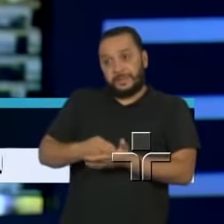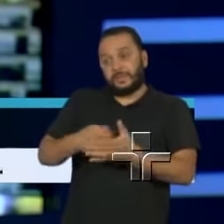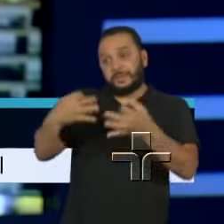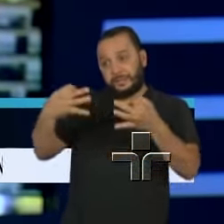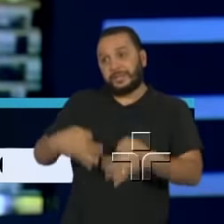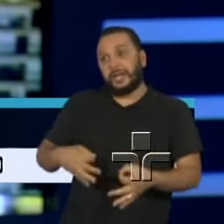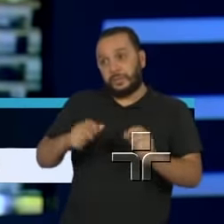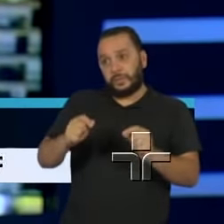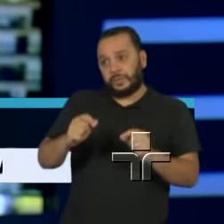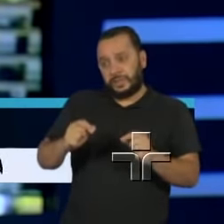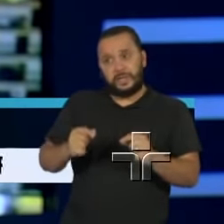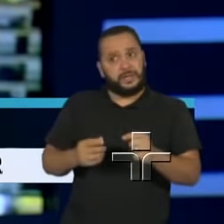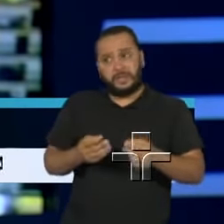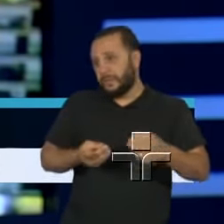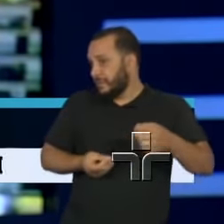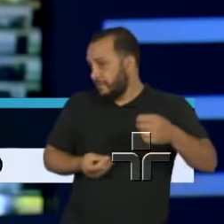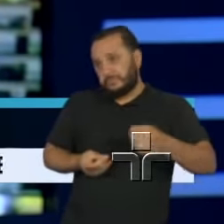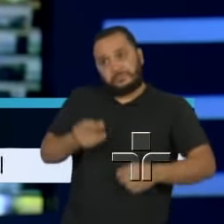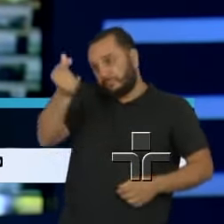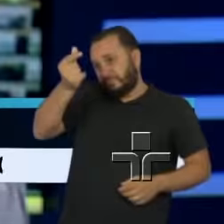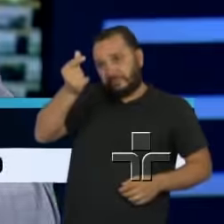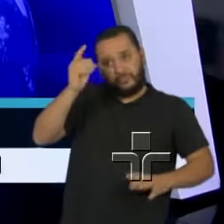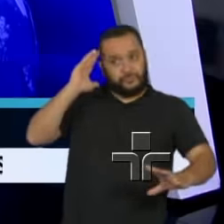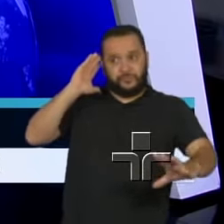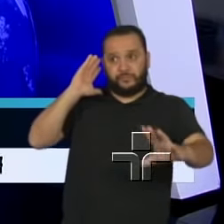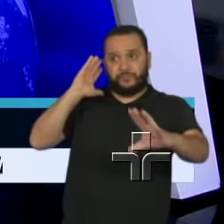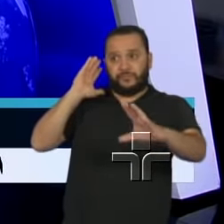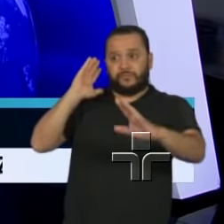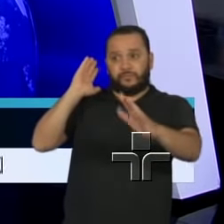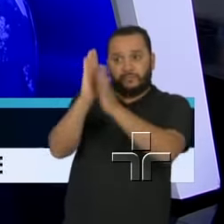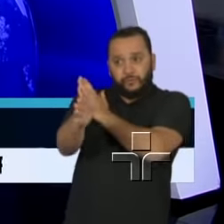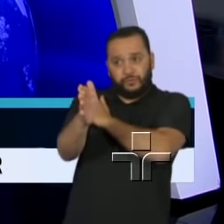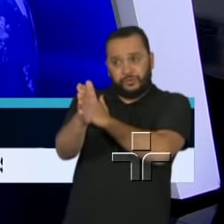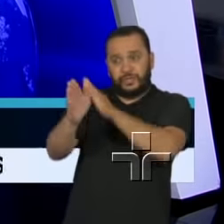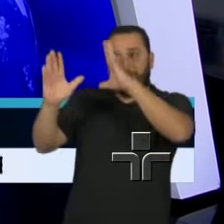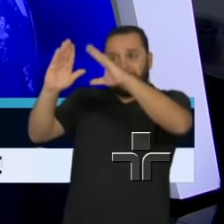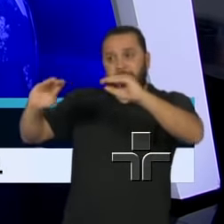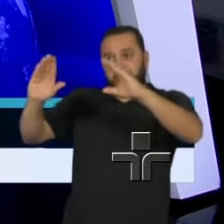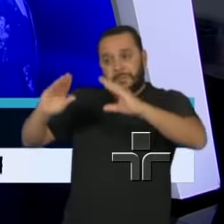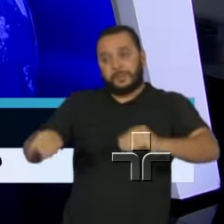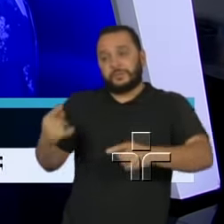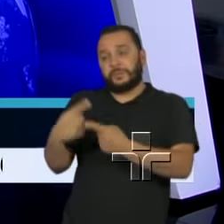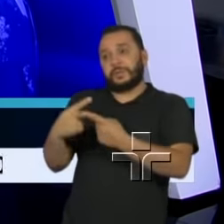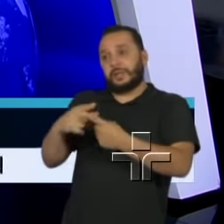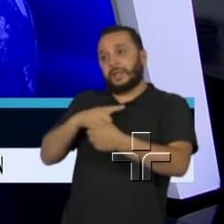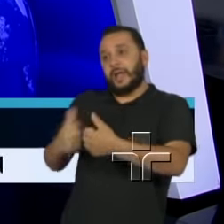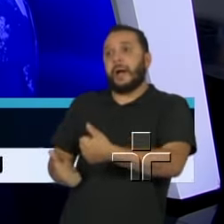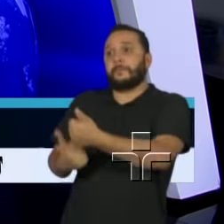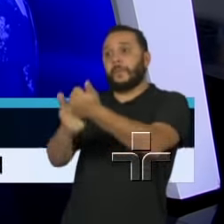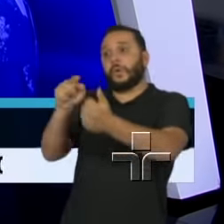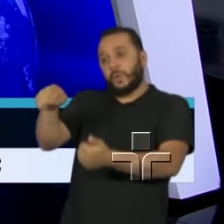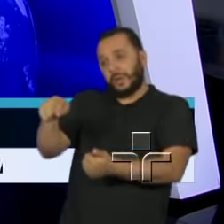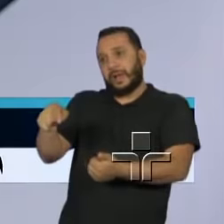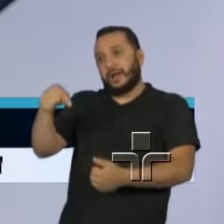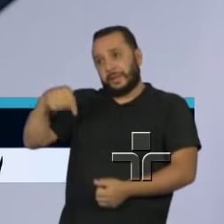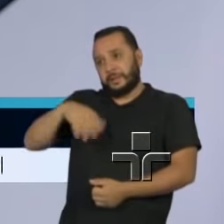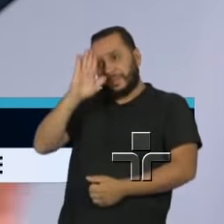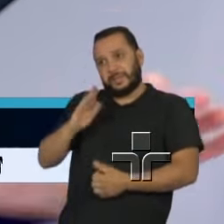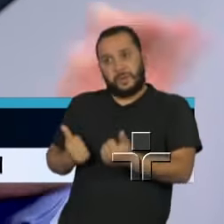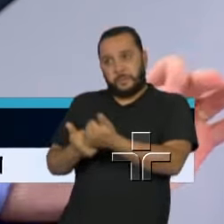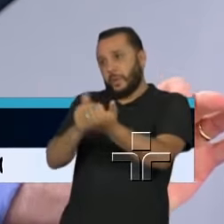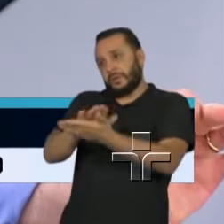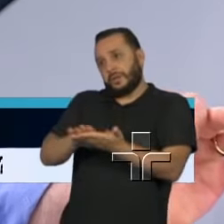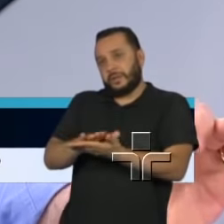fazer o que fez, ou seja, ir para o Líbano, e lá ele teve muito mais apoio do que pretendia ter no Brasil. Tem um dado